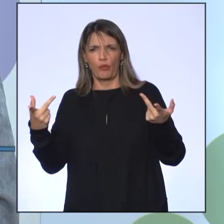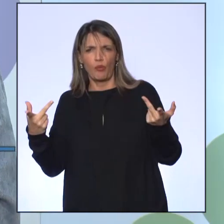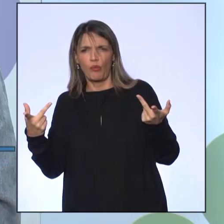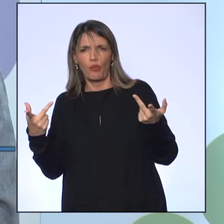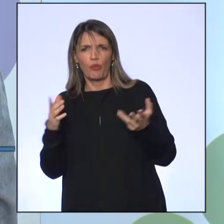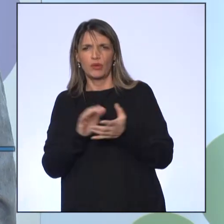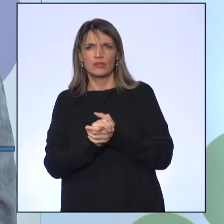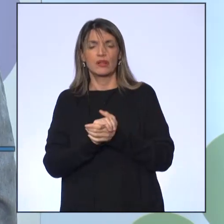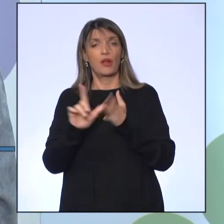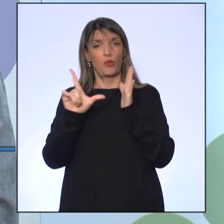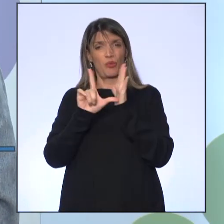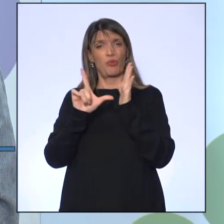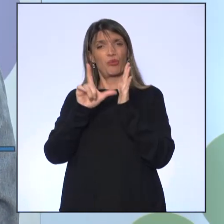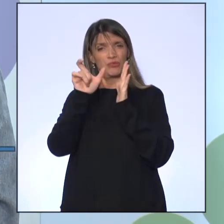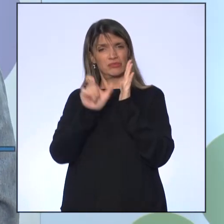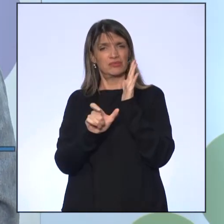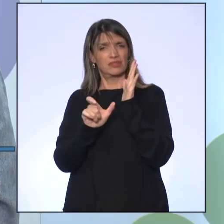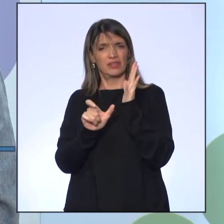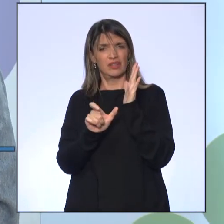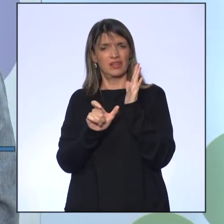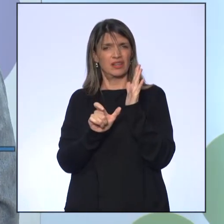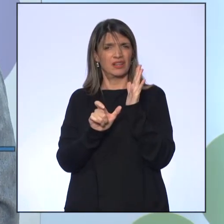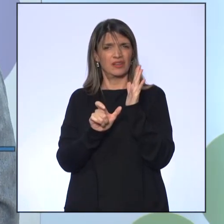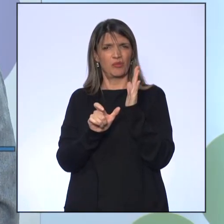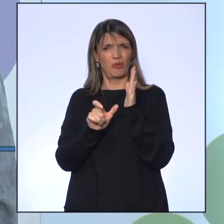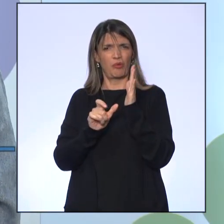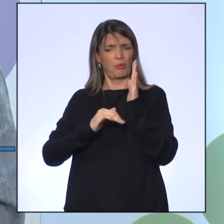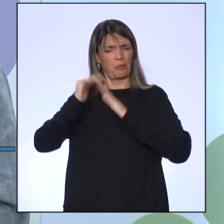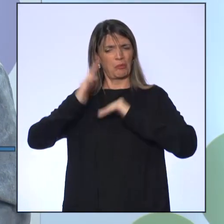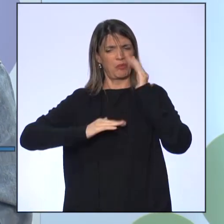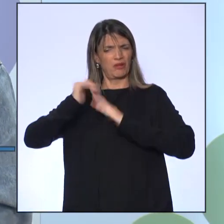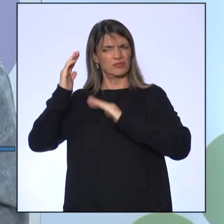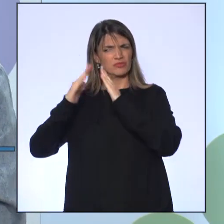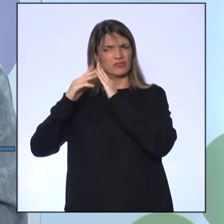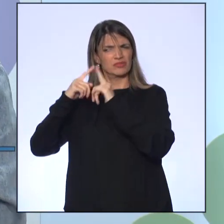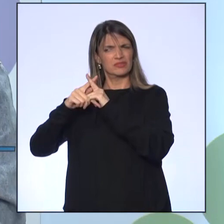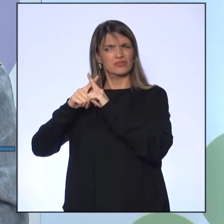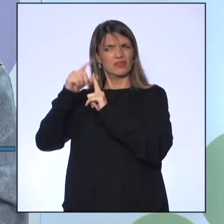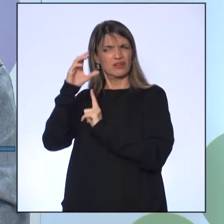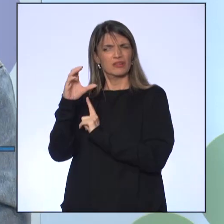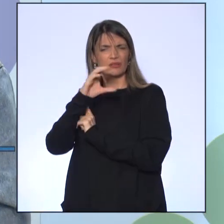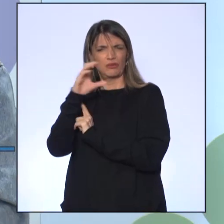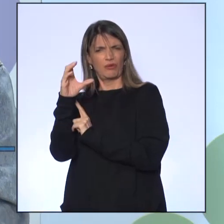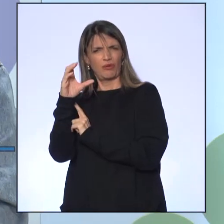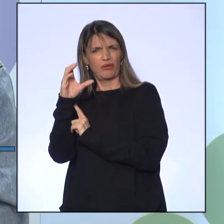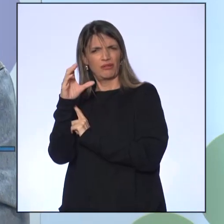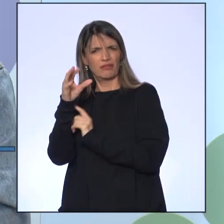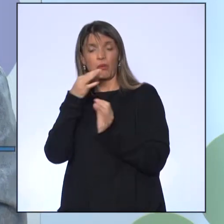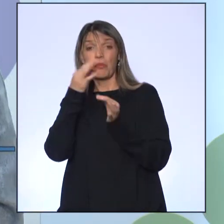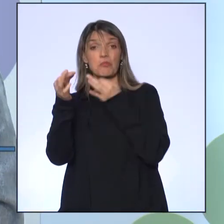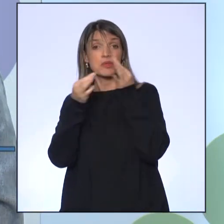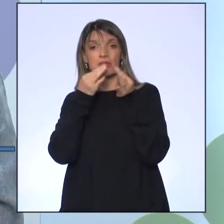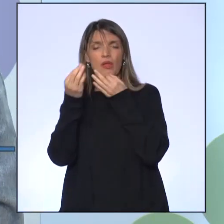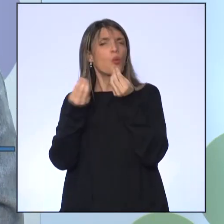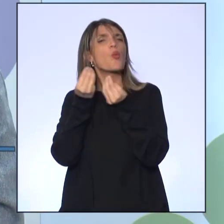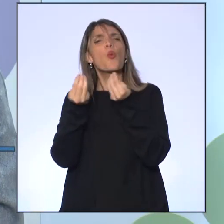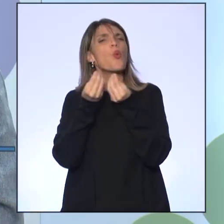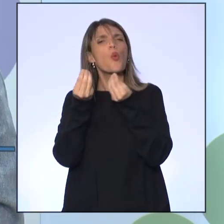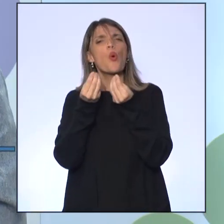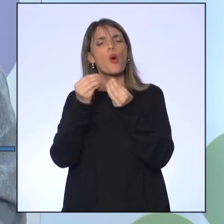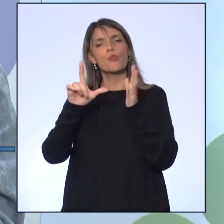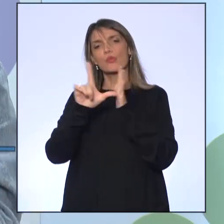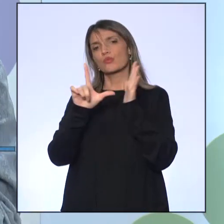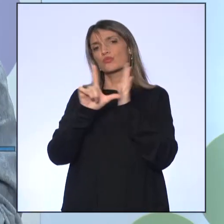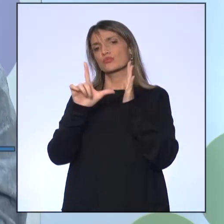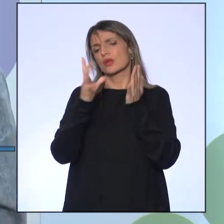a respeito, né, dessa prática da Igreja Católica e também o que, segundo Lutero, garantiria a salvação da alma. Então,